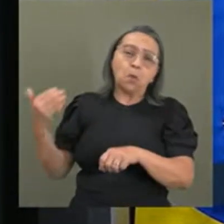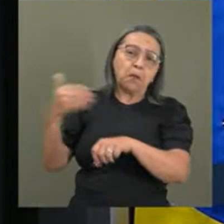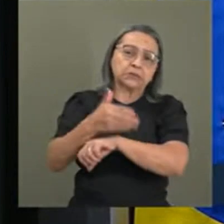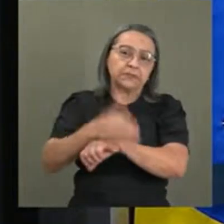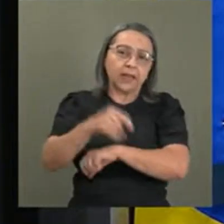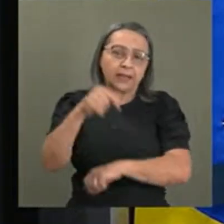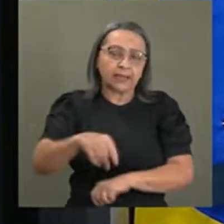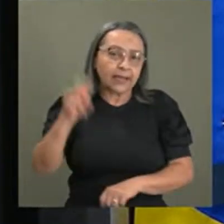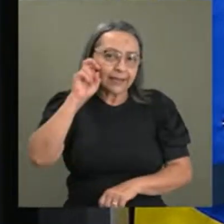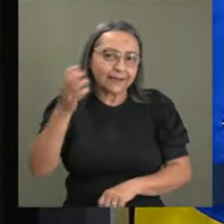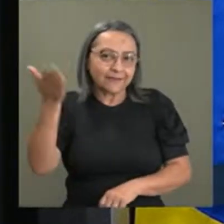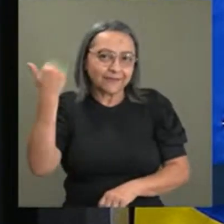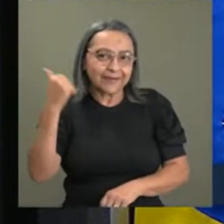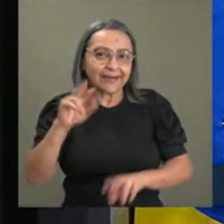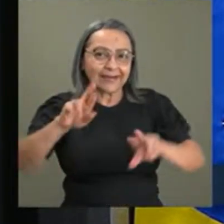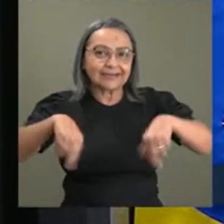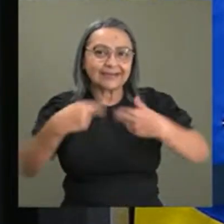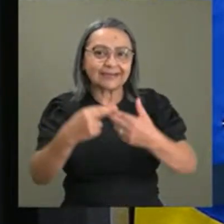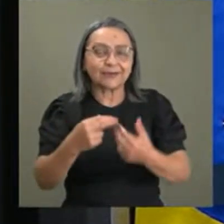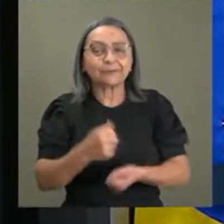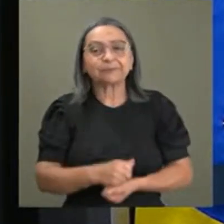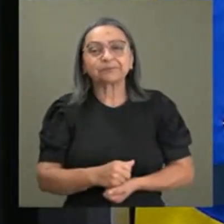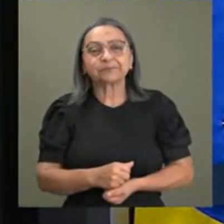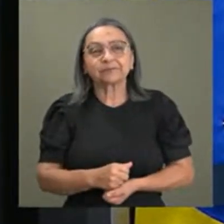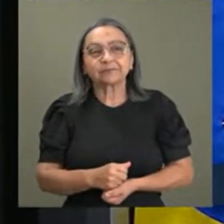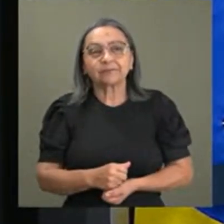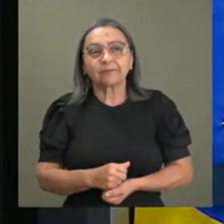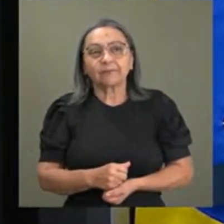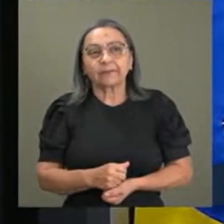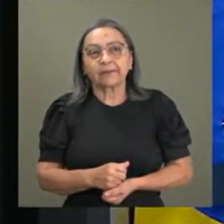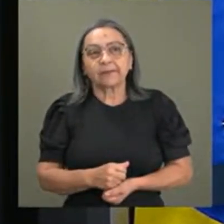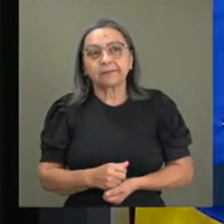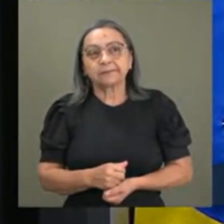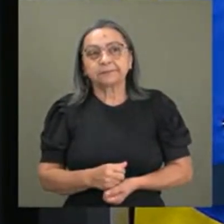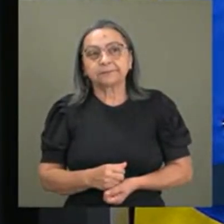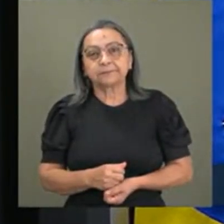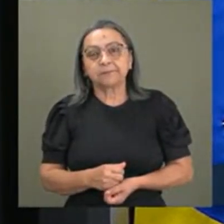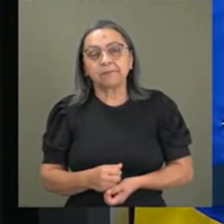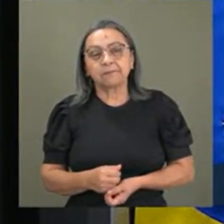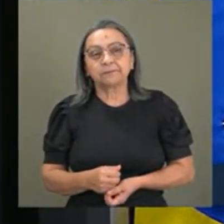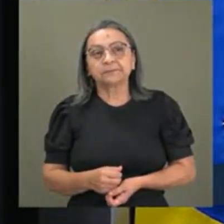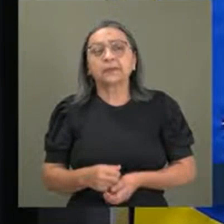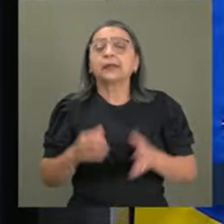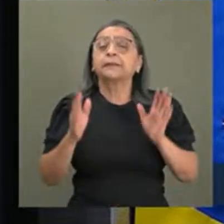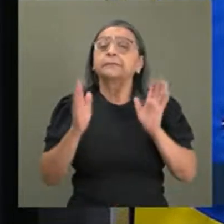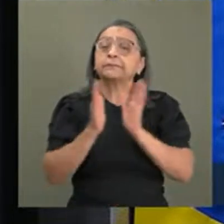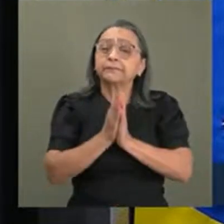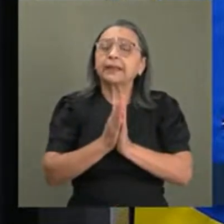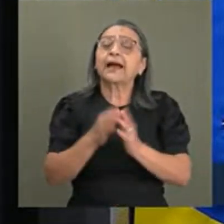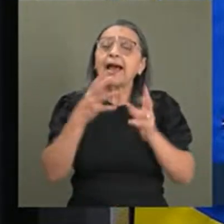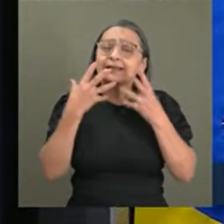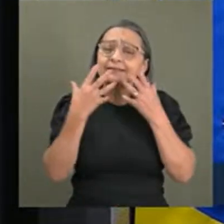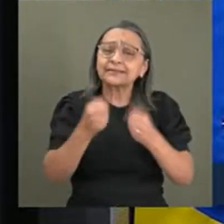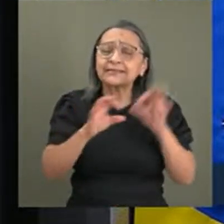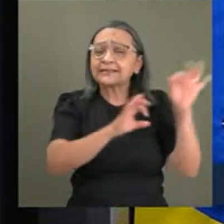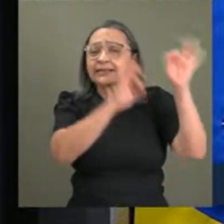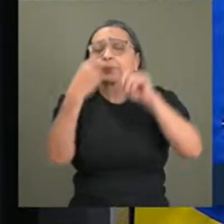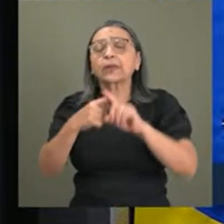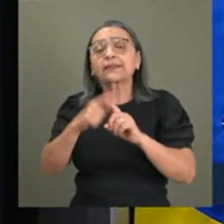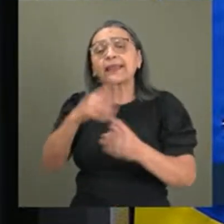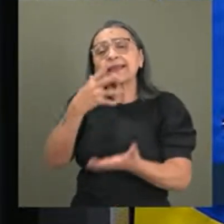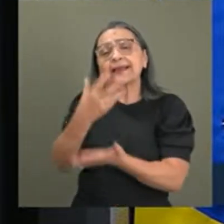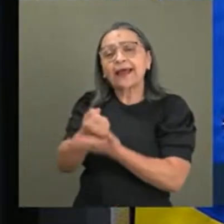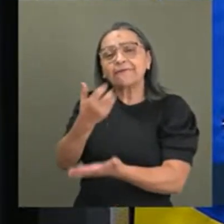participar, acompanhar a sessão da última quinta-feira de debate sobre descriminalização do porte de droga, que assistam o